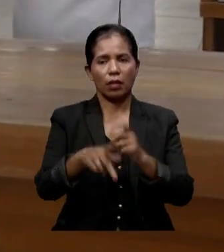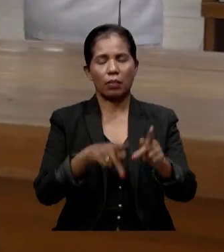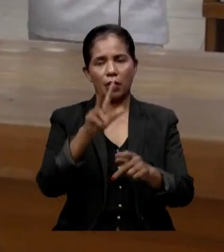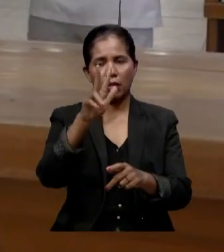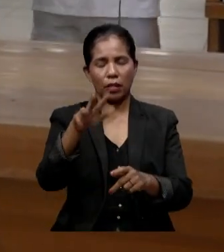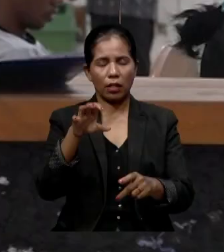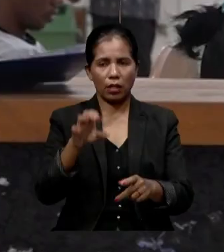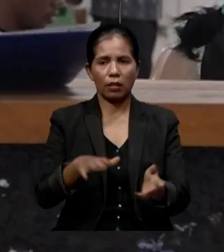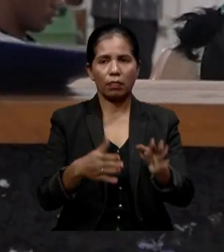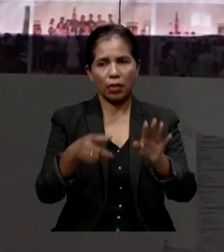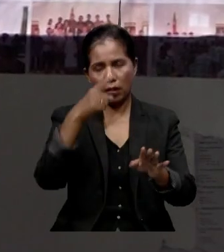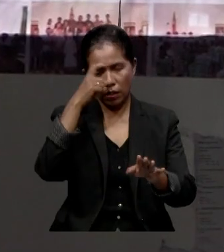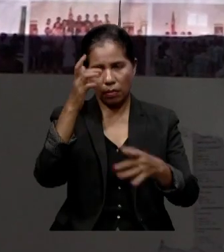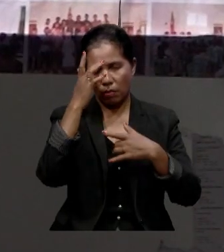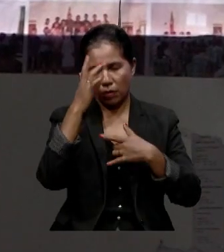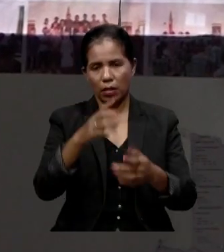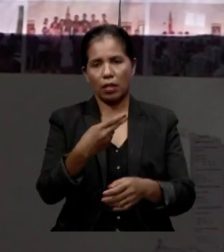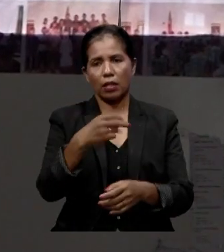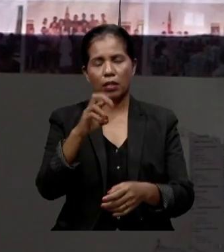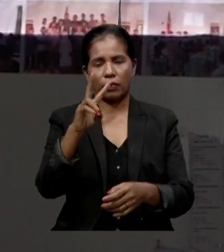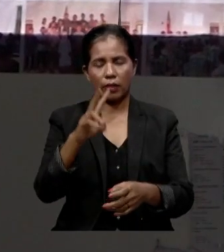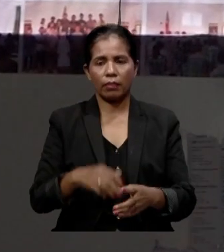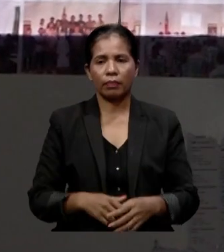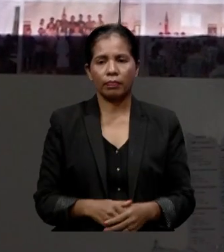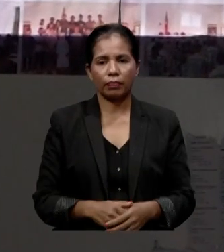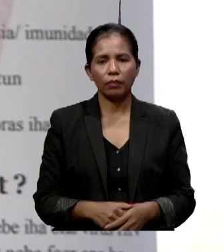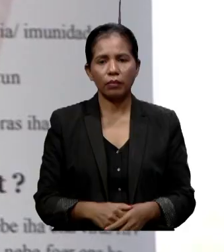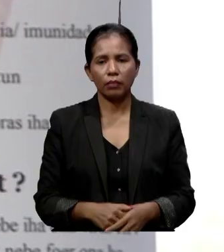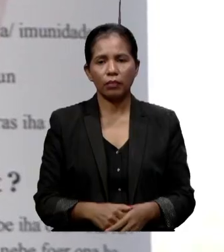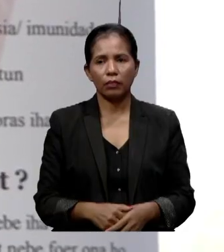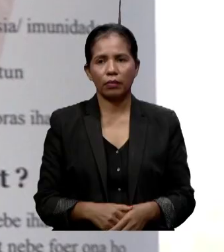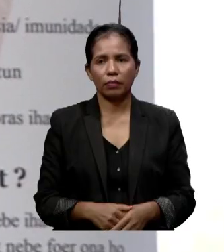resin, makmate tamba moras HIV. Santina de Jesus, Tito Silva, GMN.